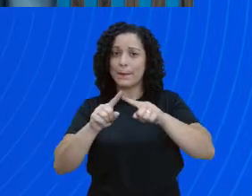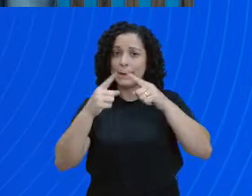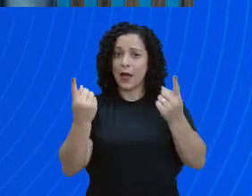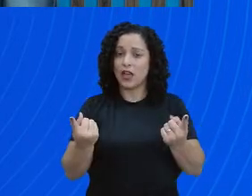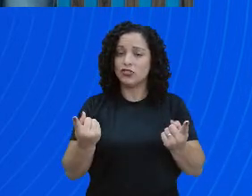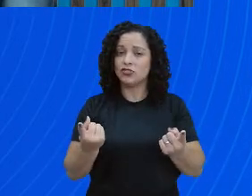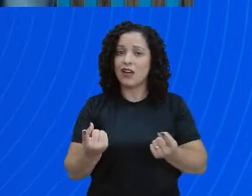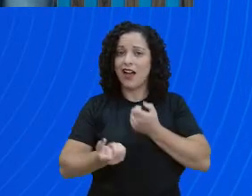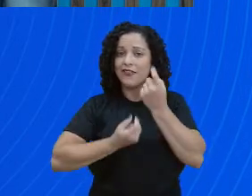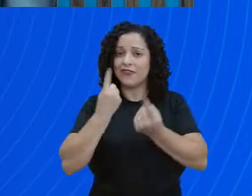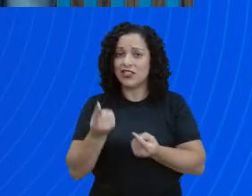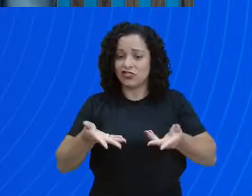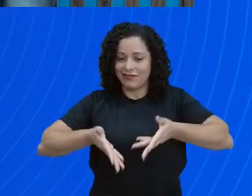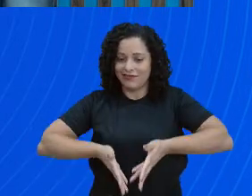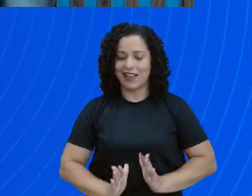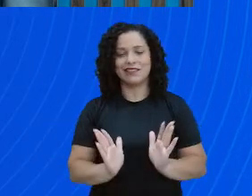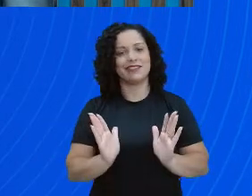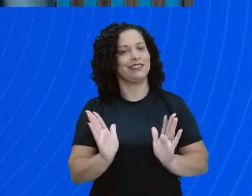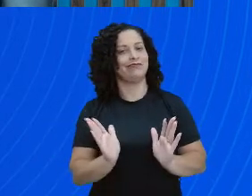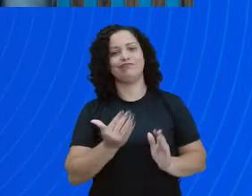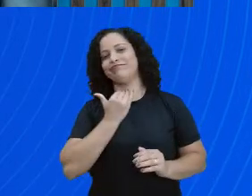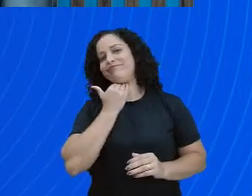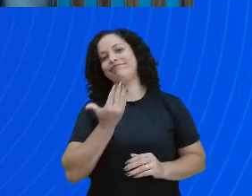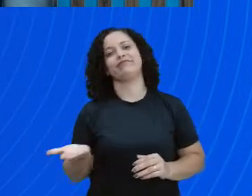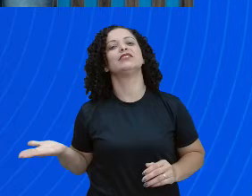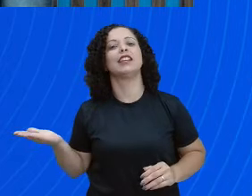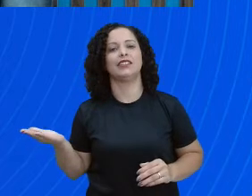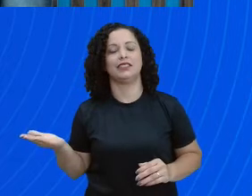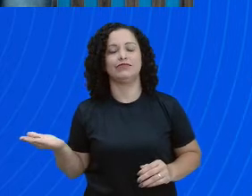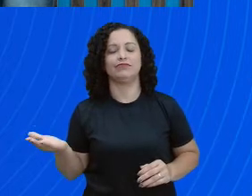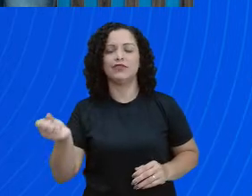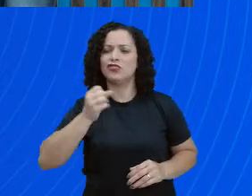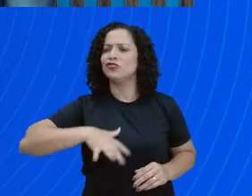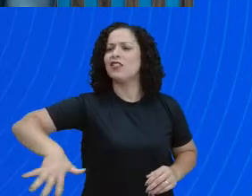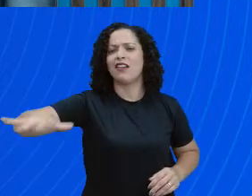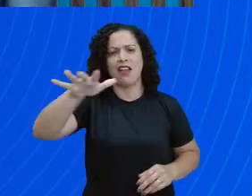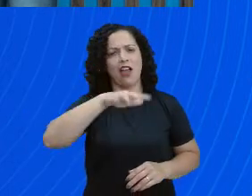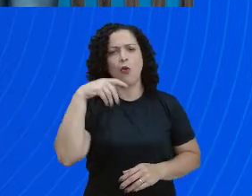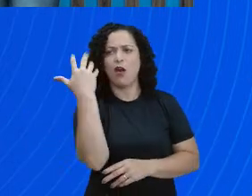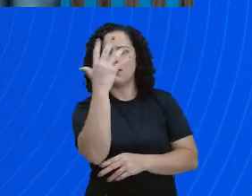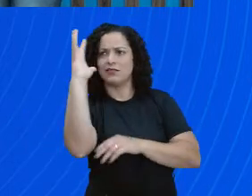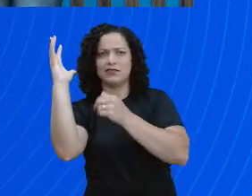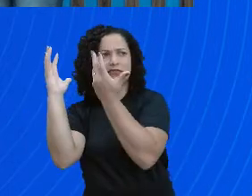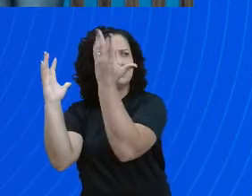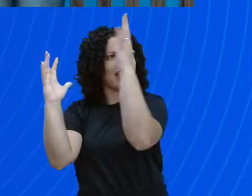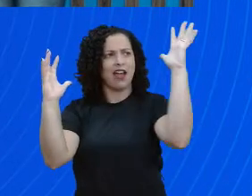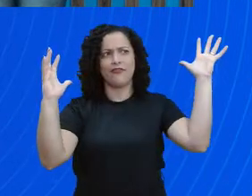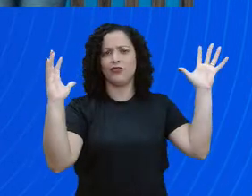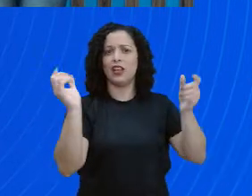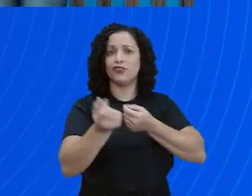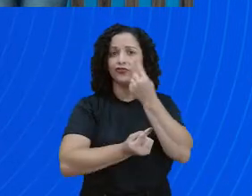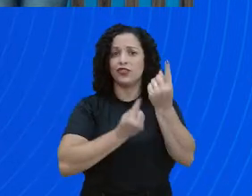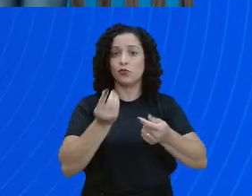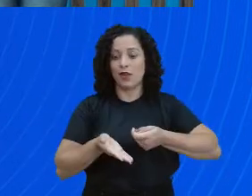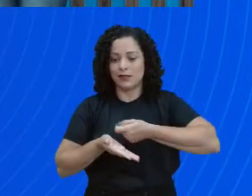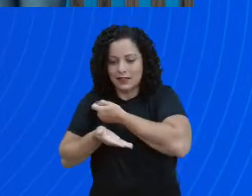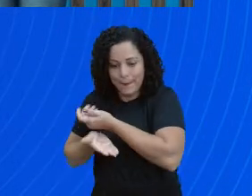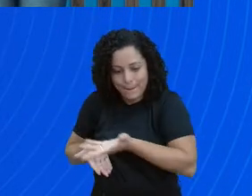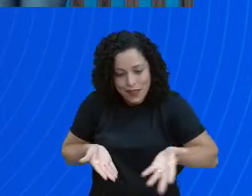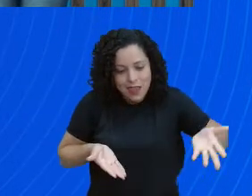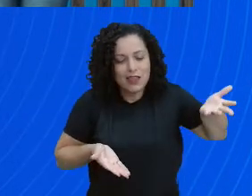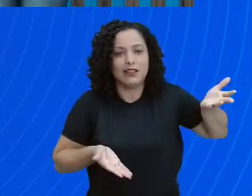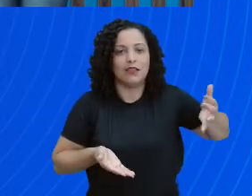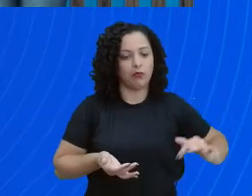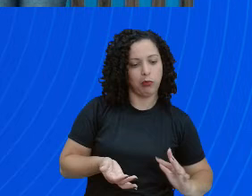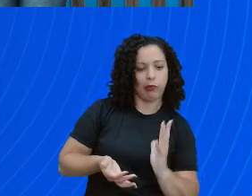não é só em questão aos grandes animais, mas a um ser vivo de um modo geral. Os vegetais, uma semente que não germinou, né? Um animal